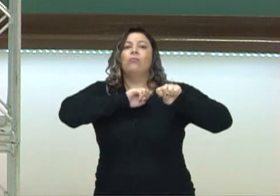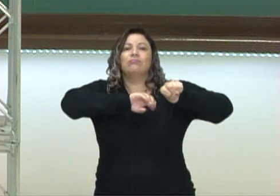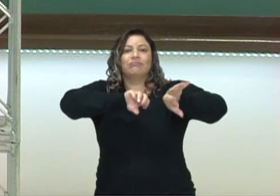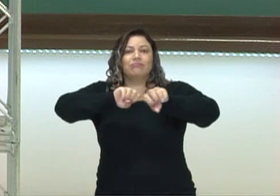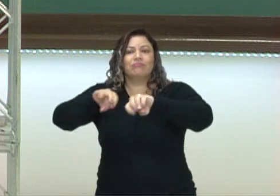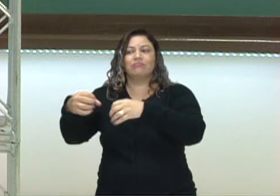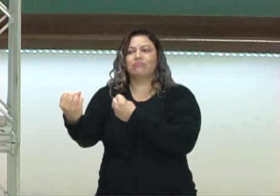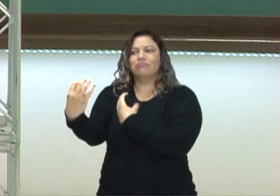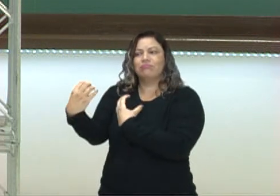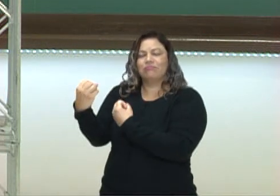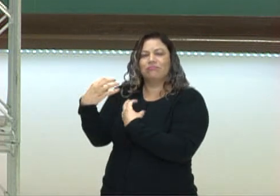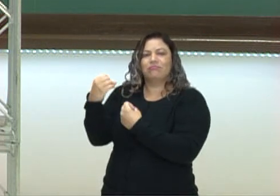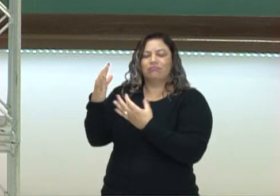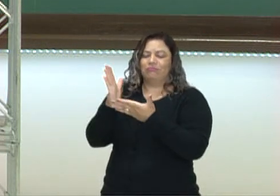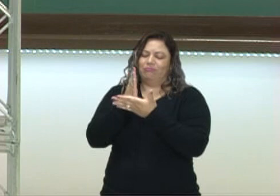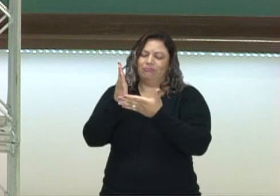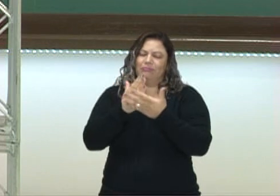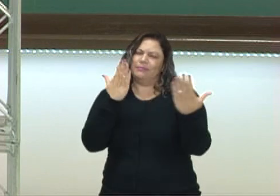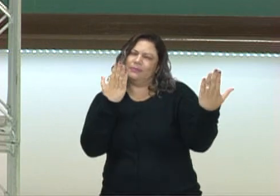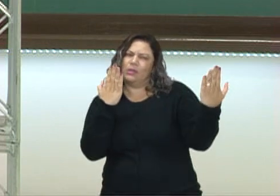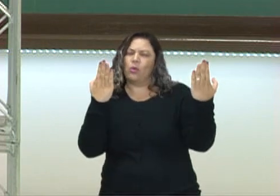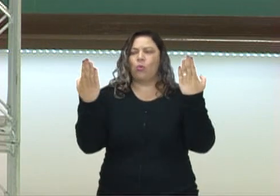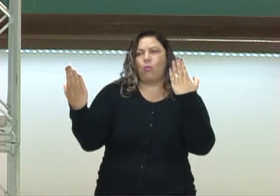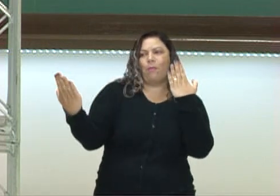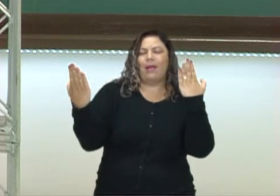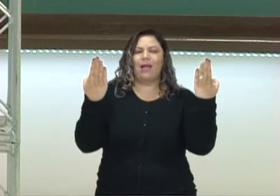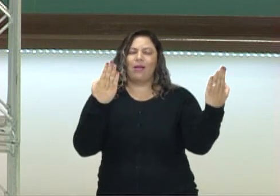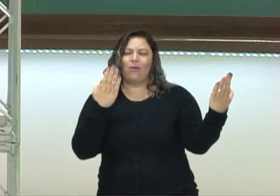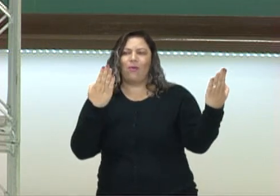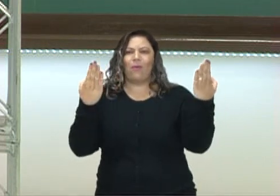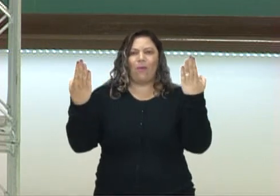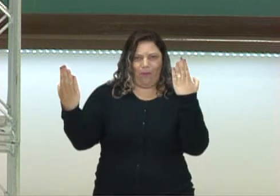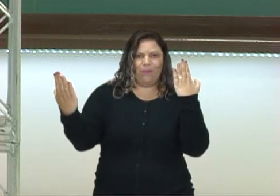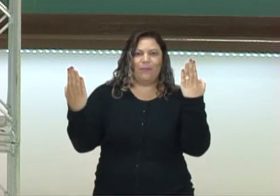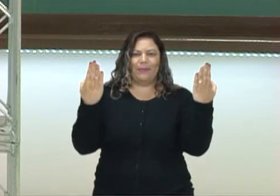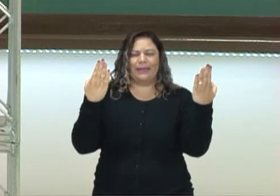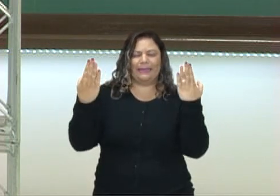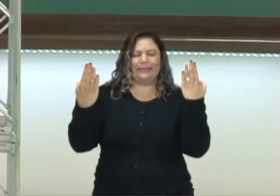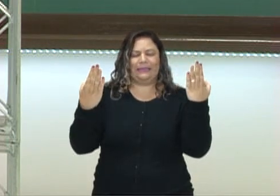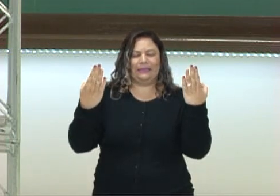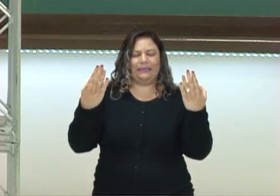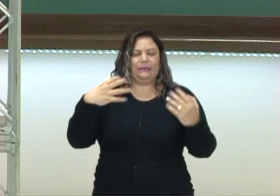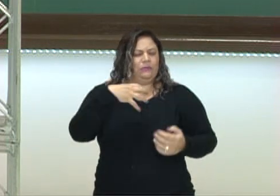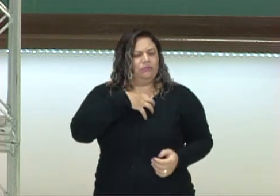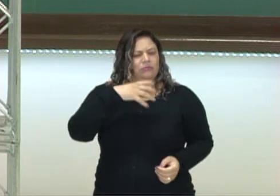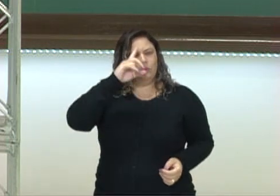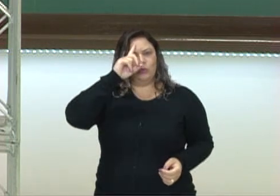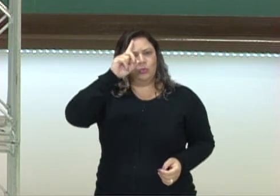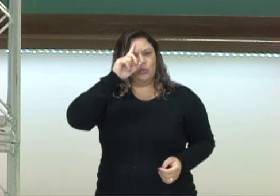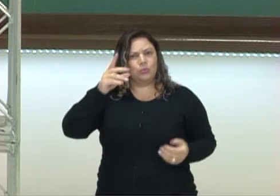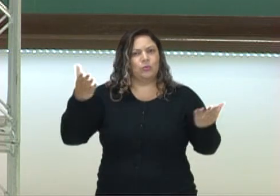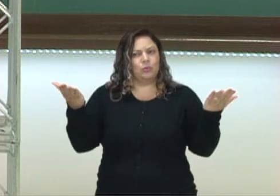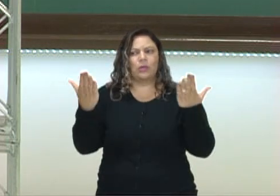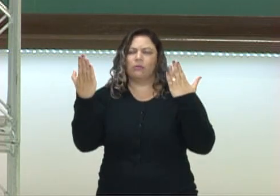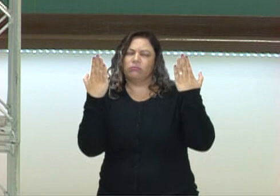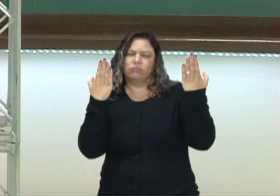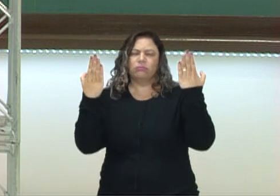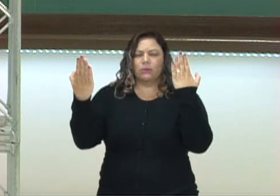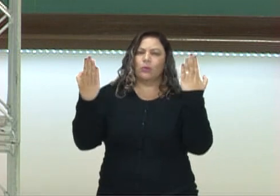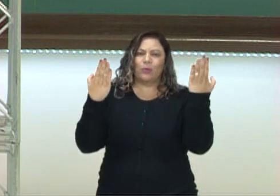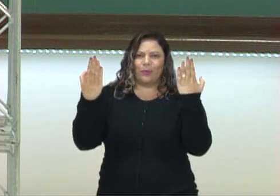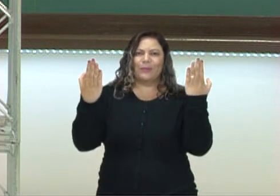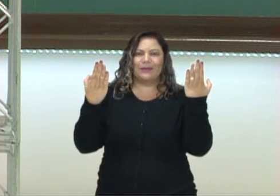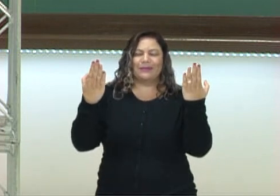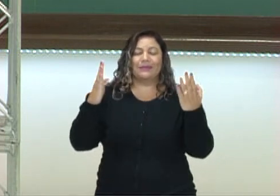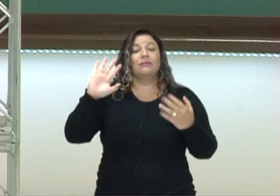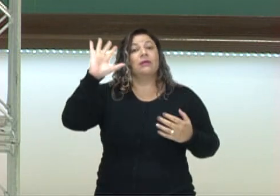um ensinamento que faz uma comparação com uma situação do dia a dia. Então, tem algo que acontece, por exemplo,